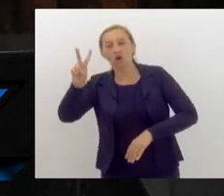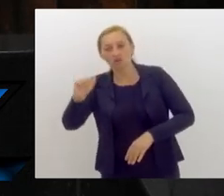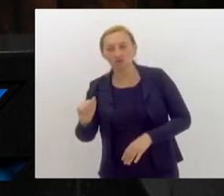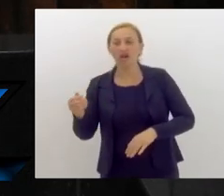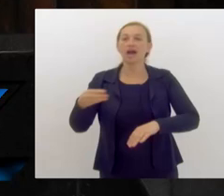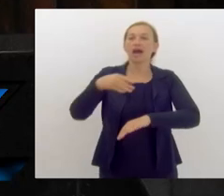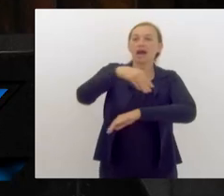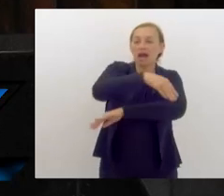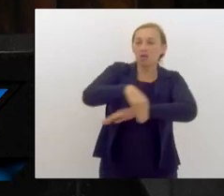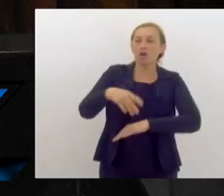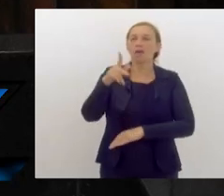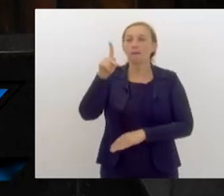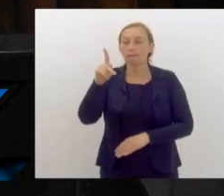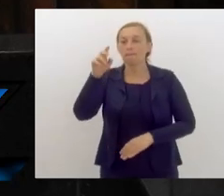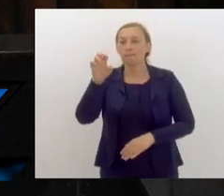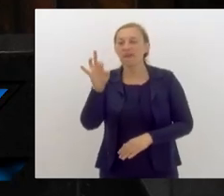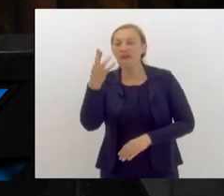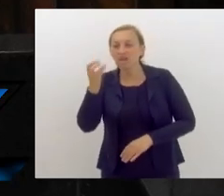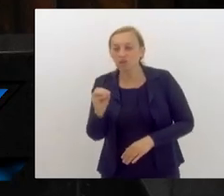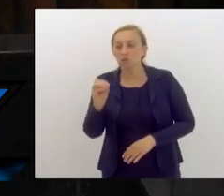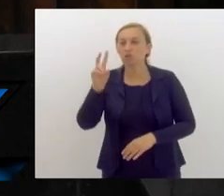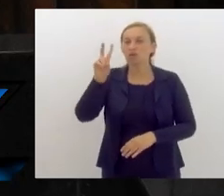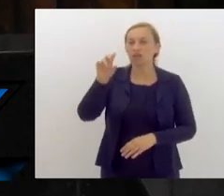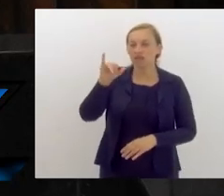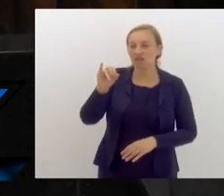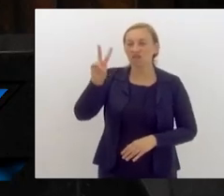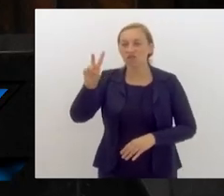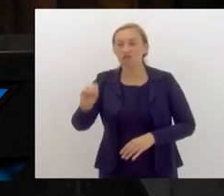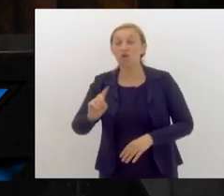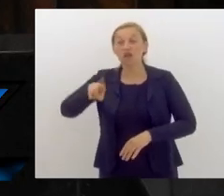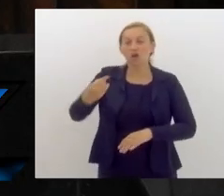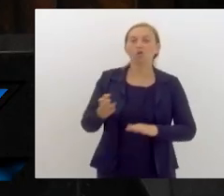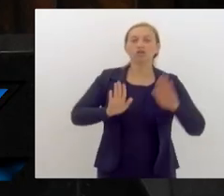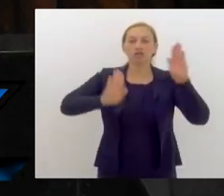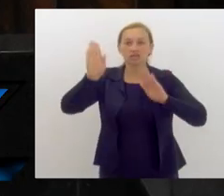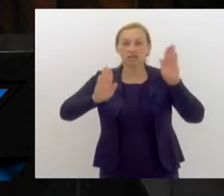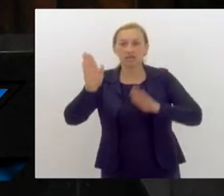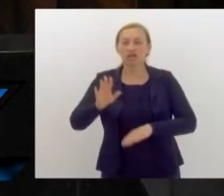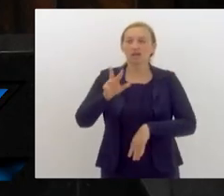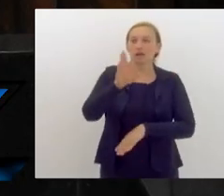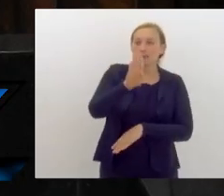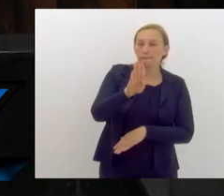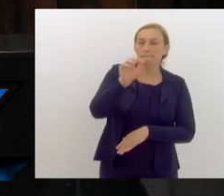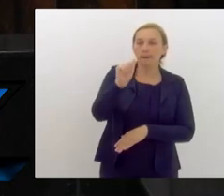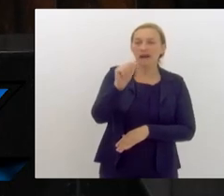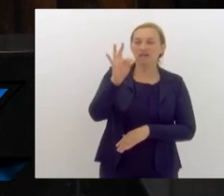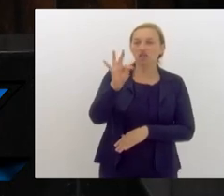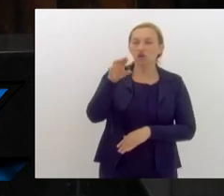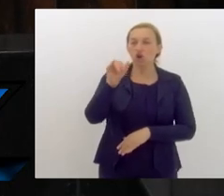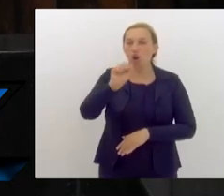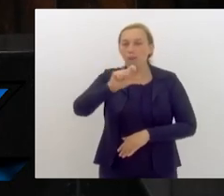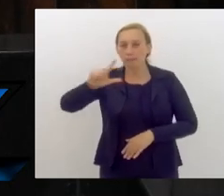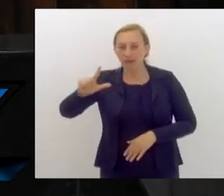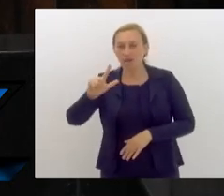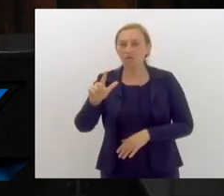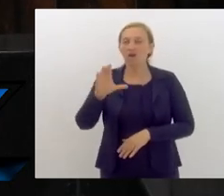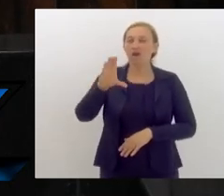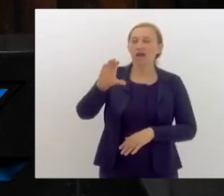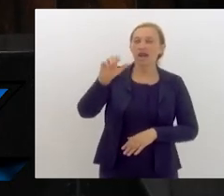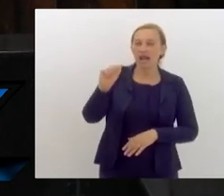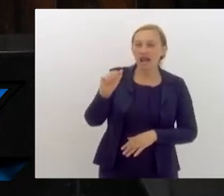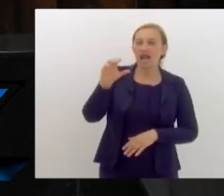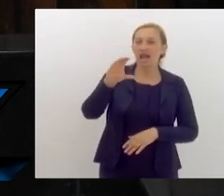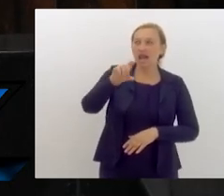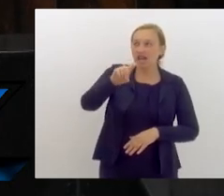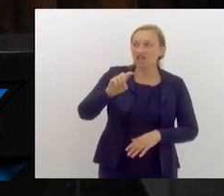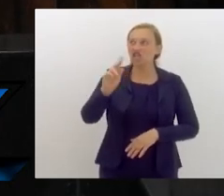e outras obras agora que já estão em fase de licitação que a Bartolomeu de Sodré no Caxambu com atenção da estrada